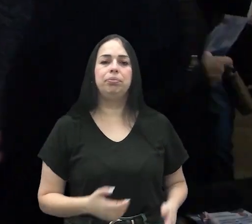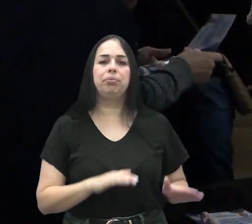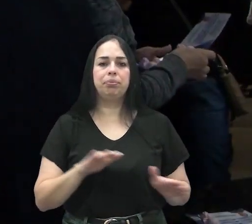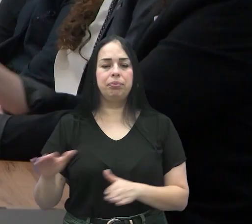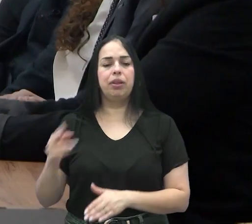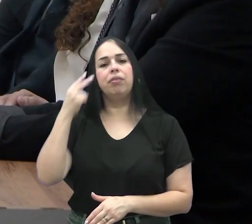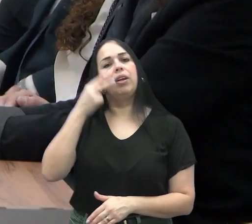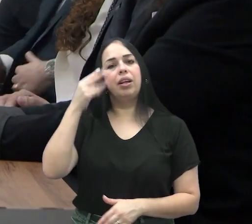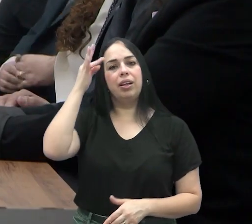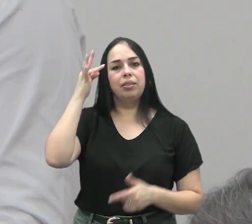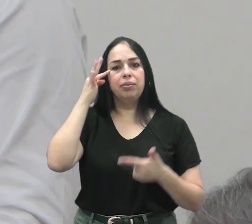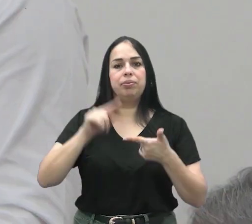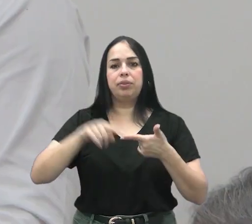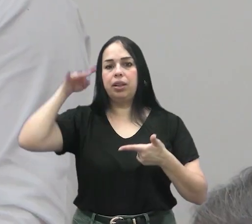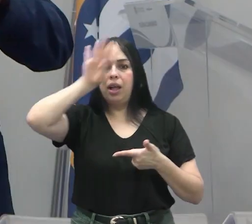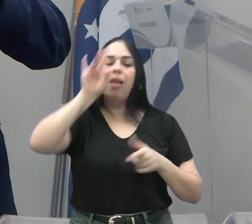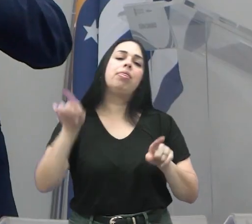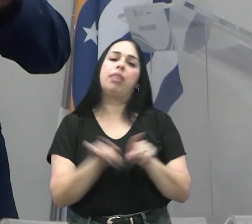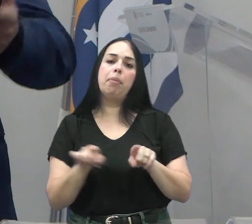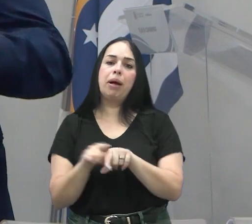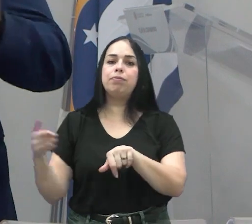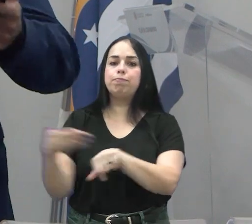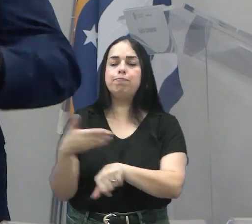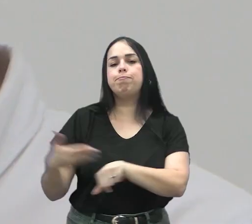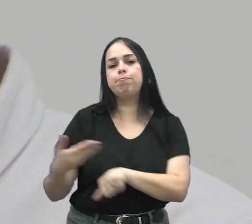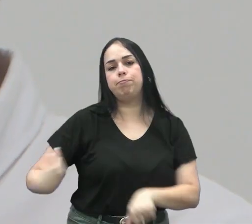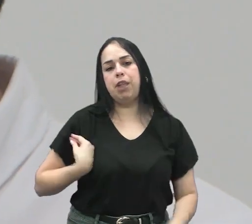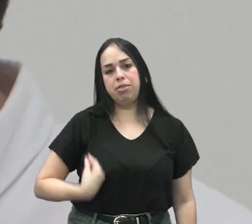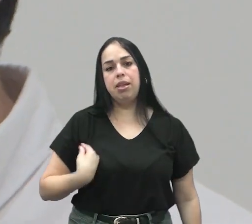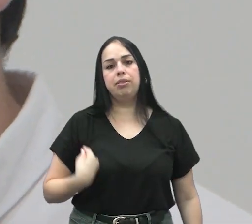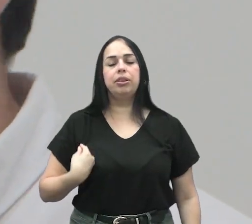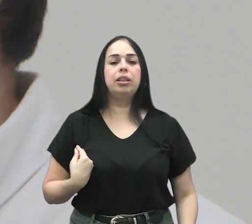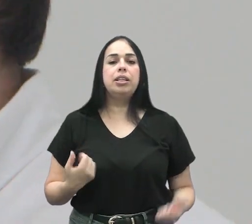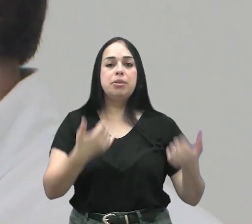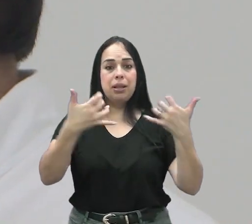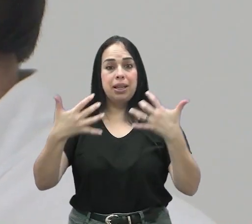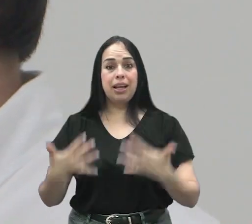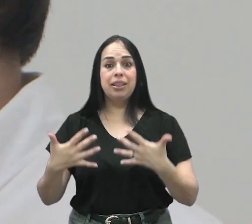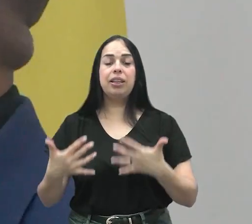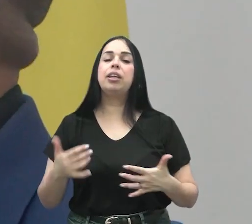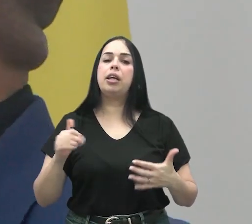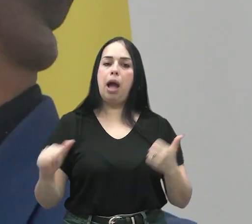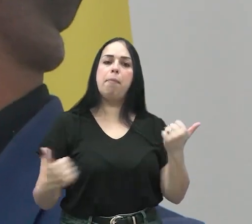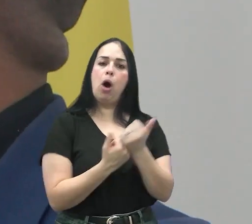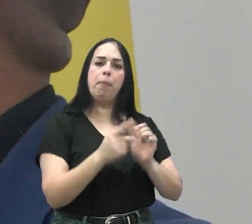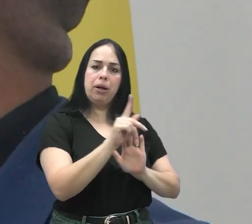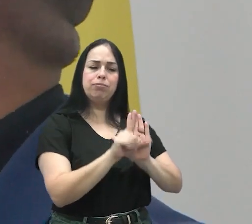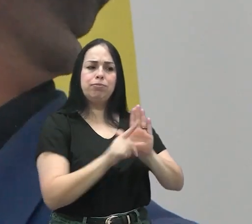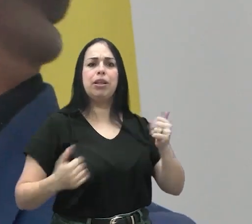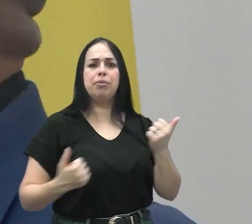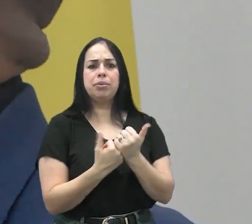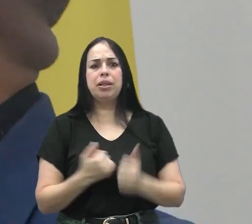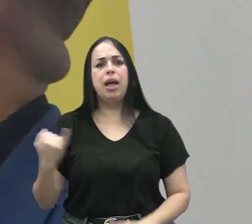filho amado. Os vereadores Tomás Henrique e Sena também estiveram presentes na audiência pública e destacaram o apoio